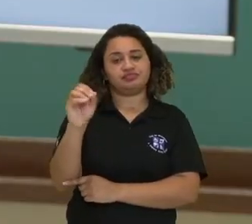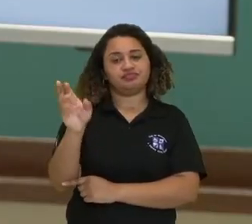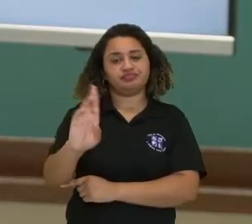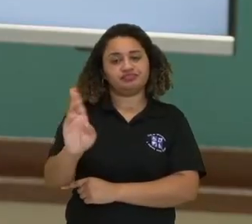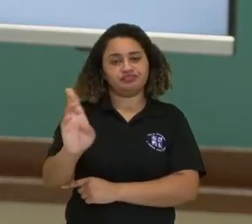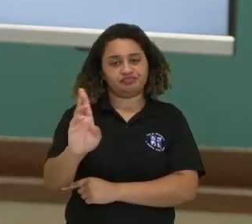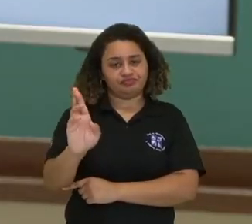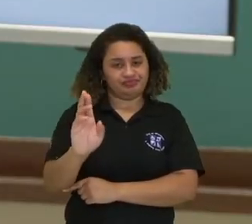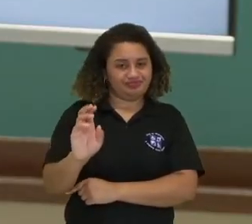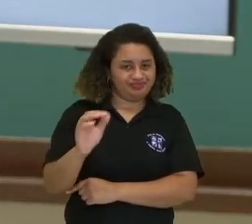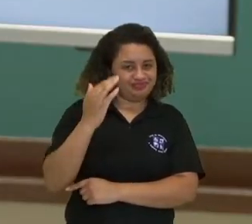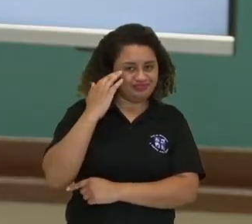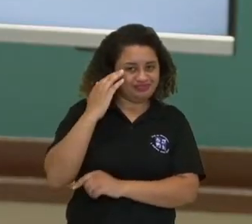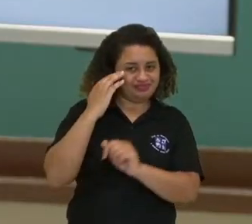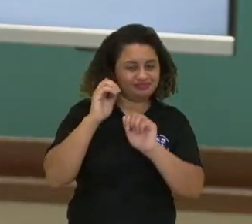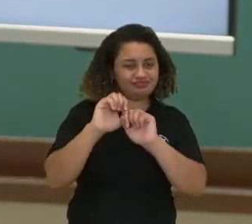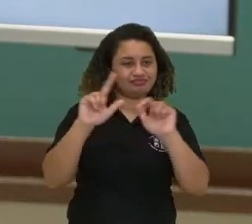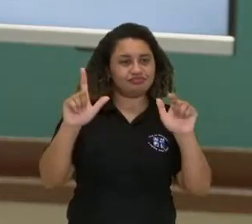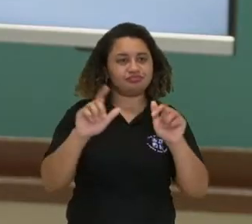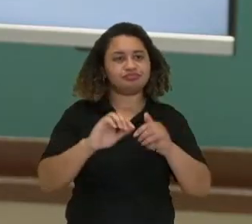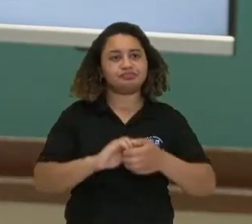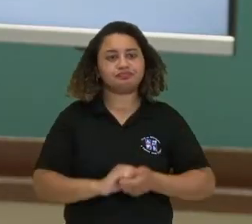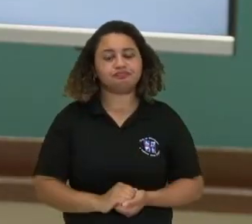R$ 137.880, ok?